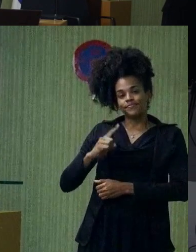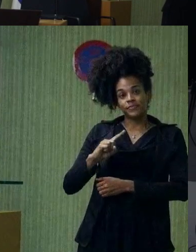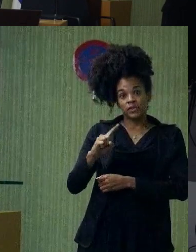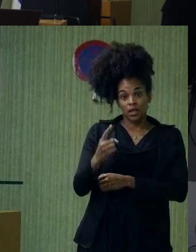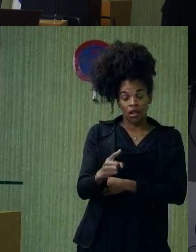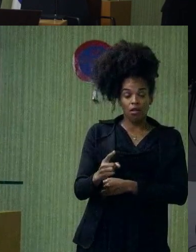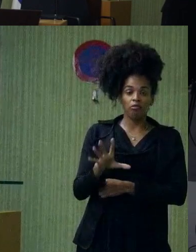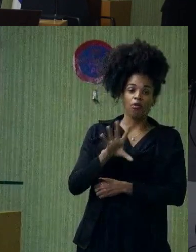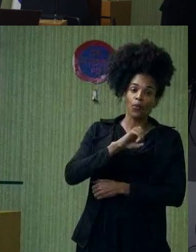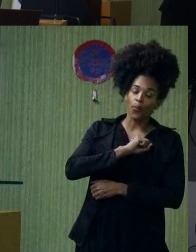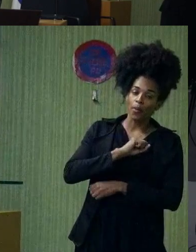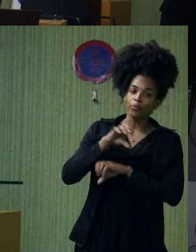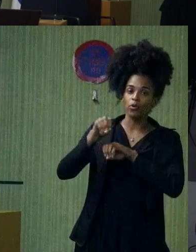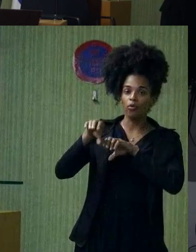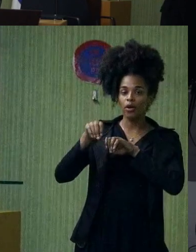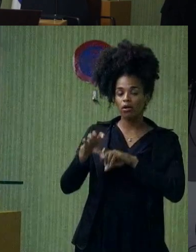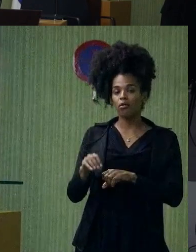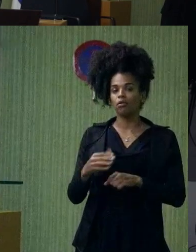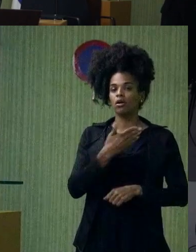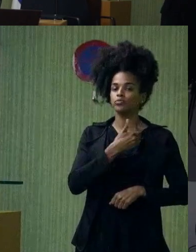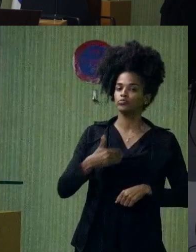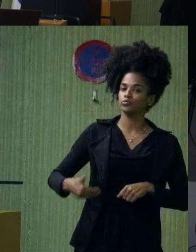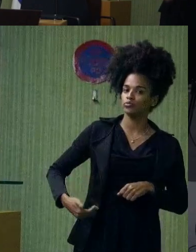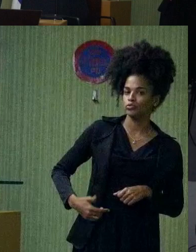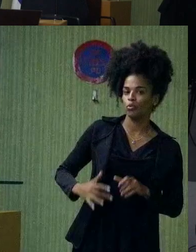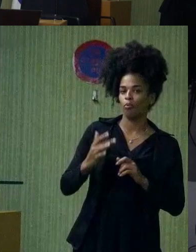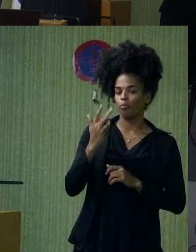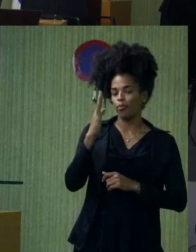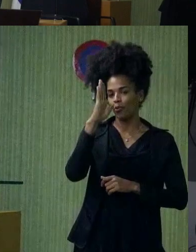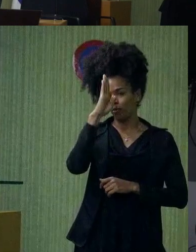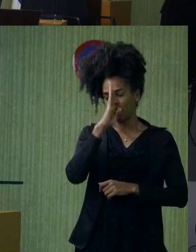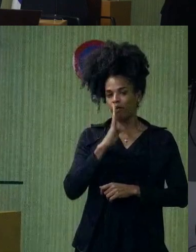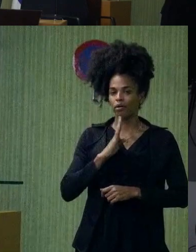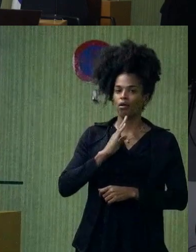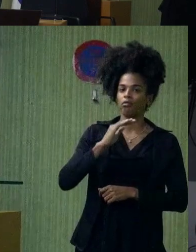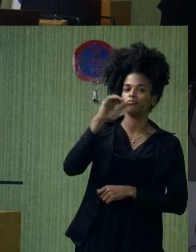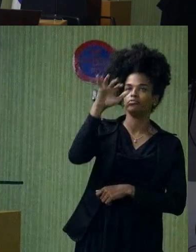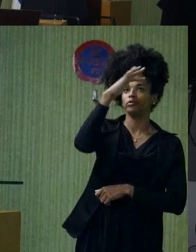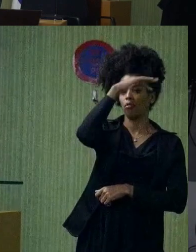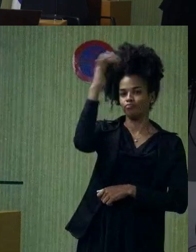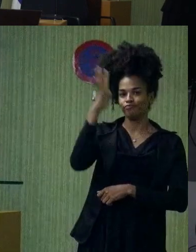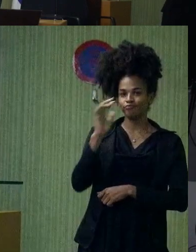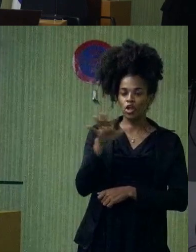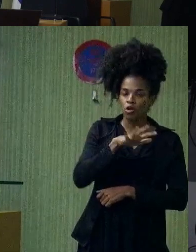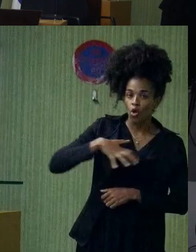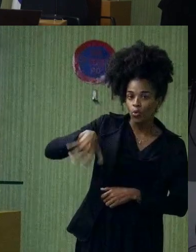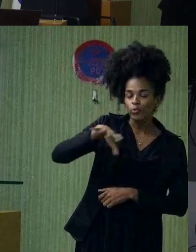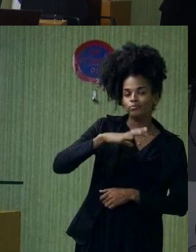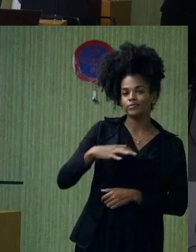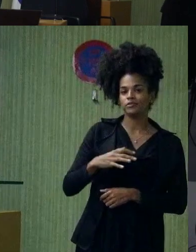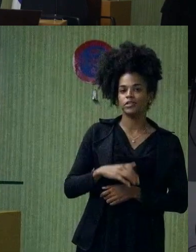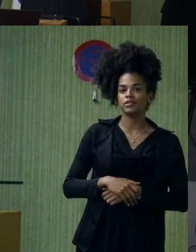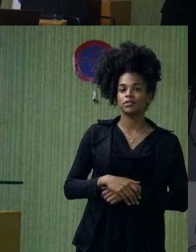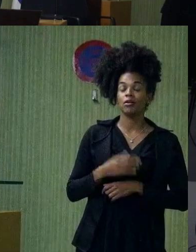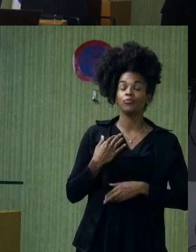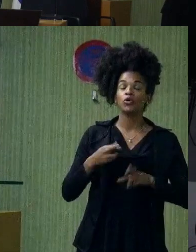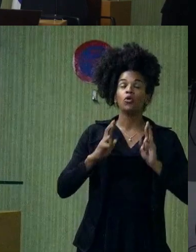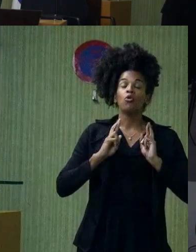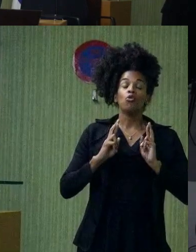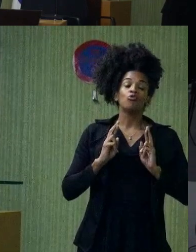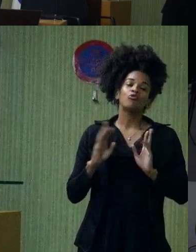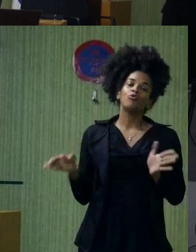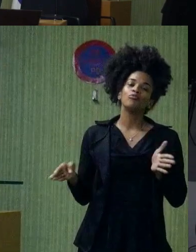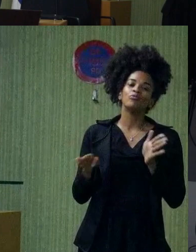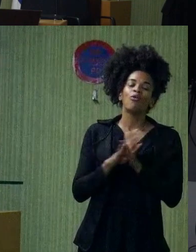sobretudo pública gratuita e Universal e eu tô louca para chegar amanhã para discutir militarização porque é um